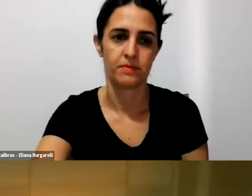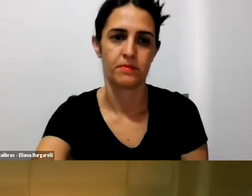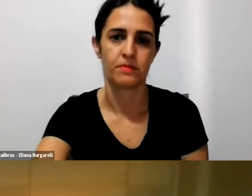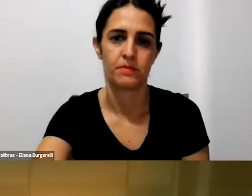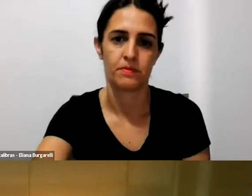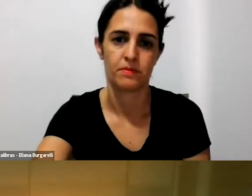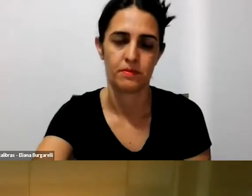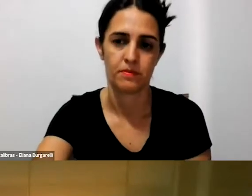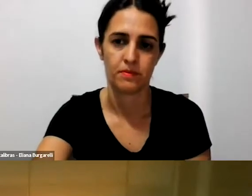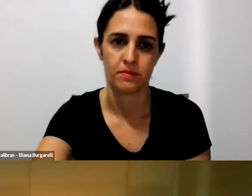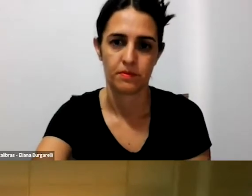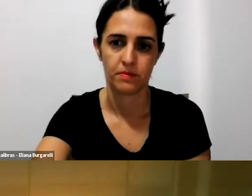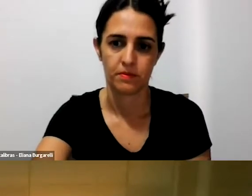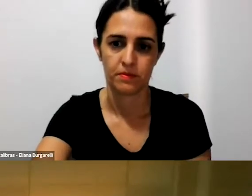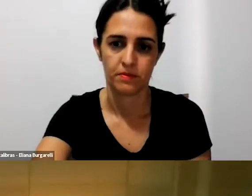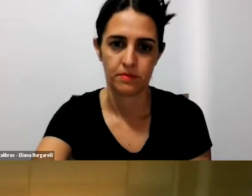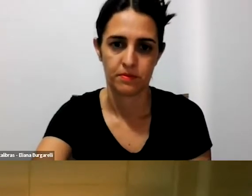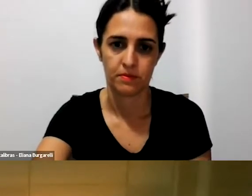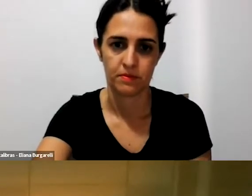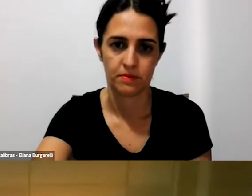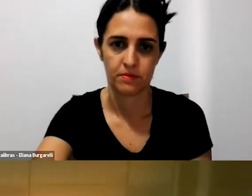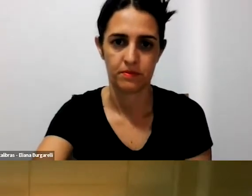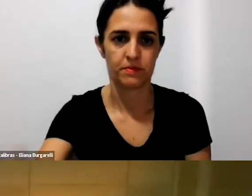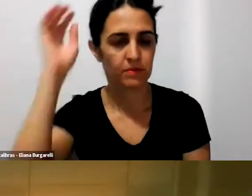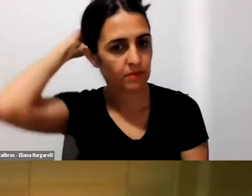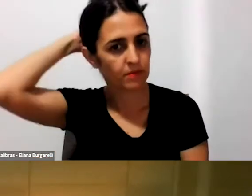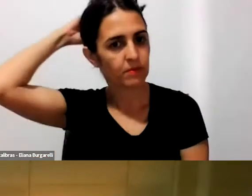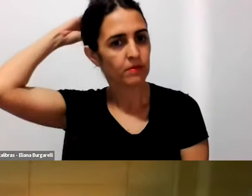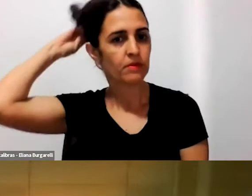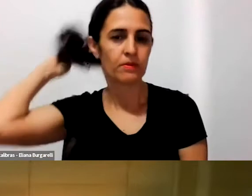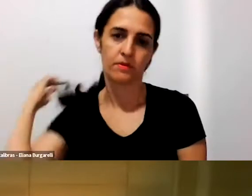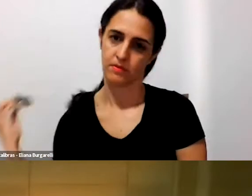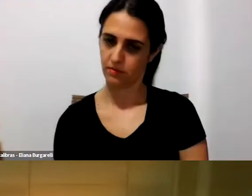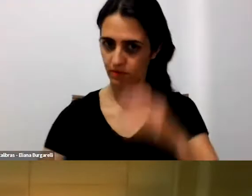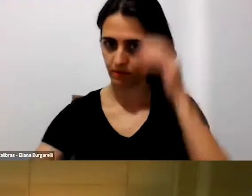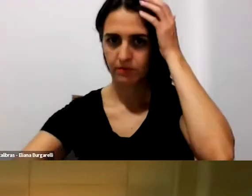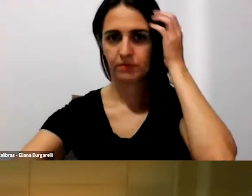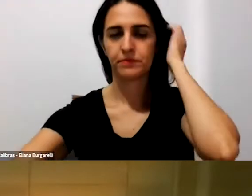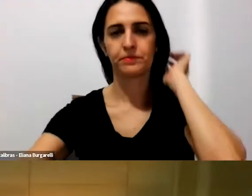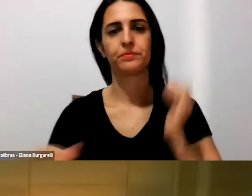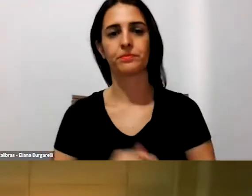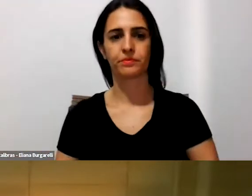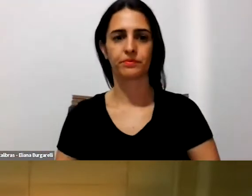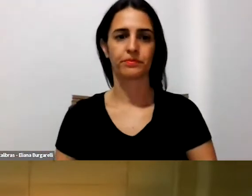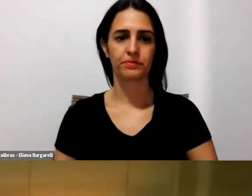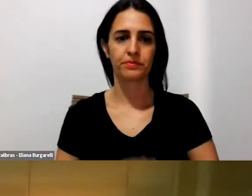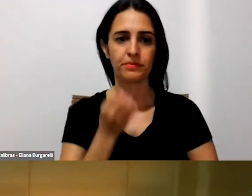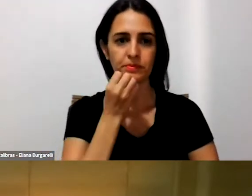Boa tarde. Sejam muito bem-vindos e bem-vindas à terceira edição da Conférence pour le